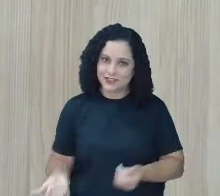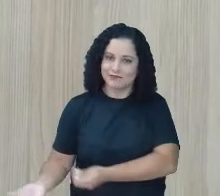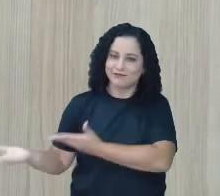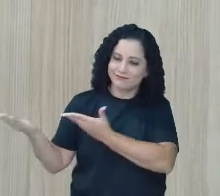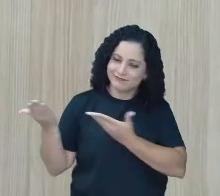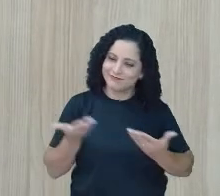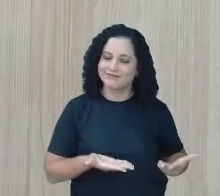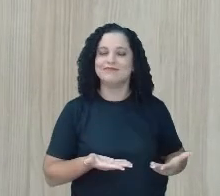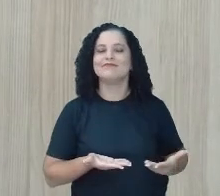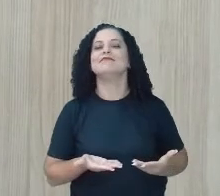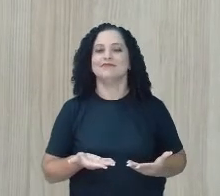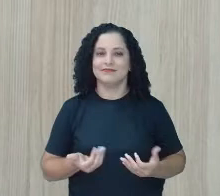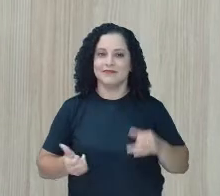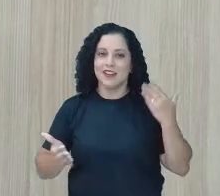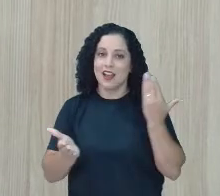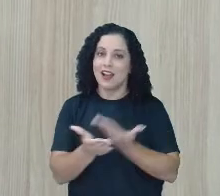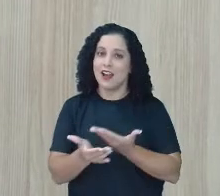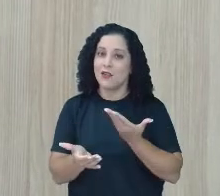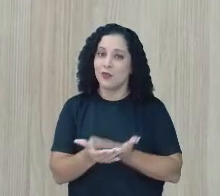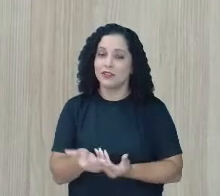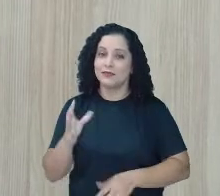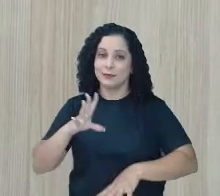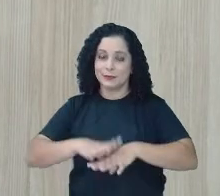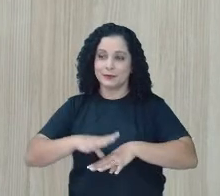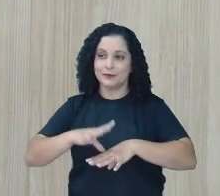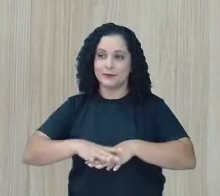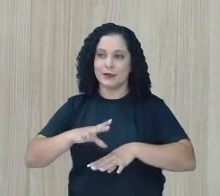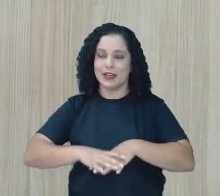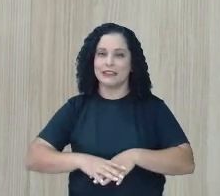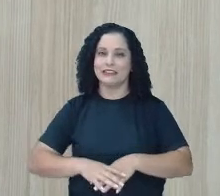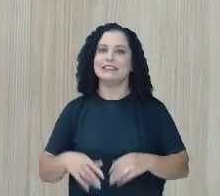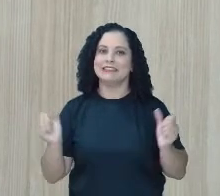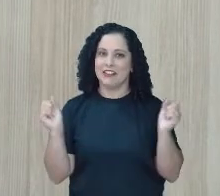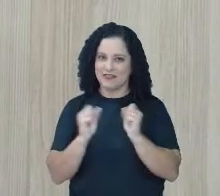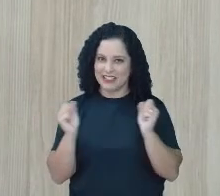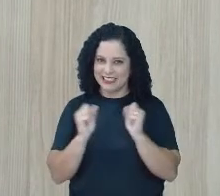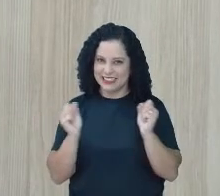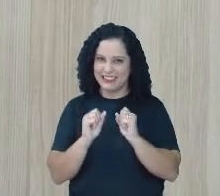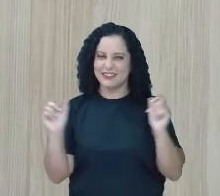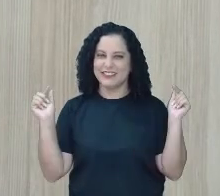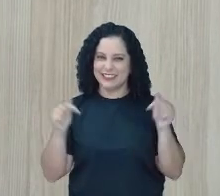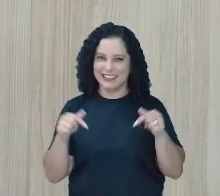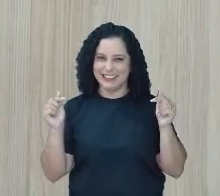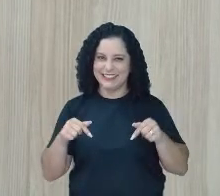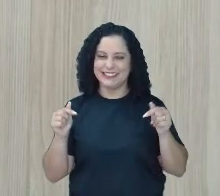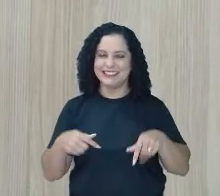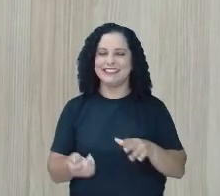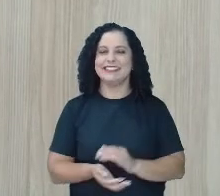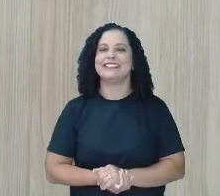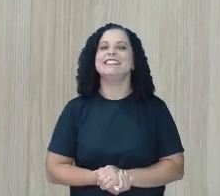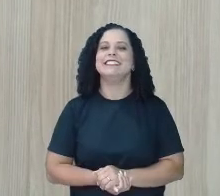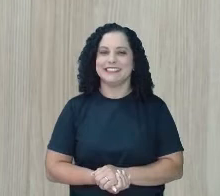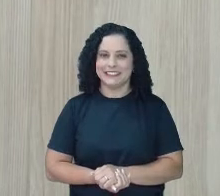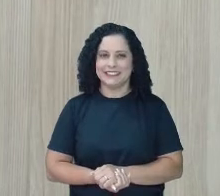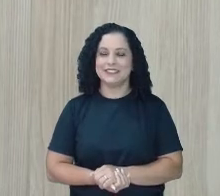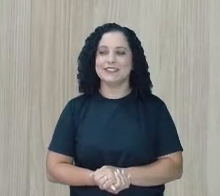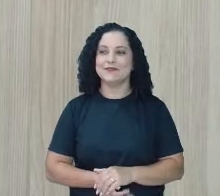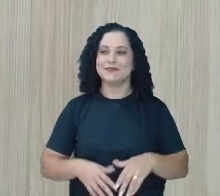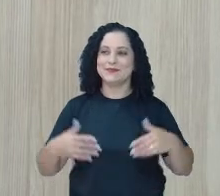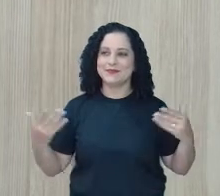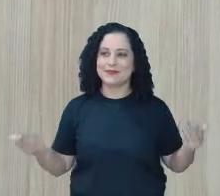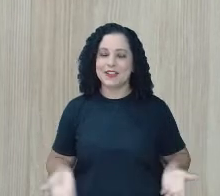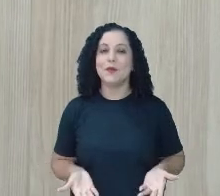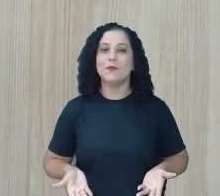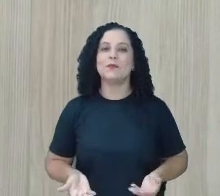e bem-vindas a mais uma aula de matemática. Tá frio, Briane, tá frio. Tô com frio. Então,